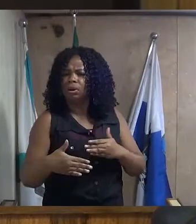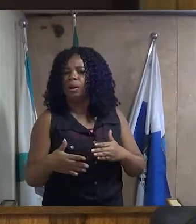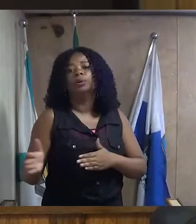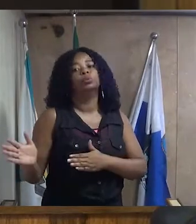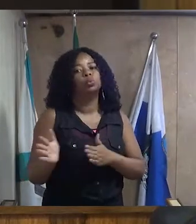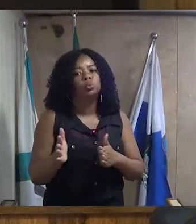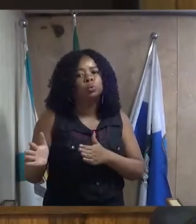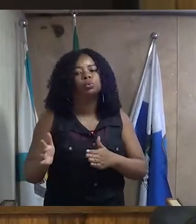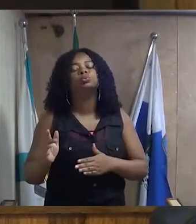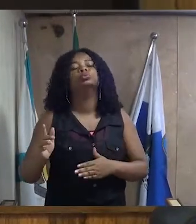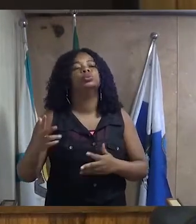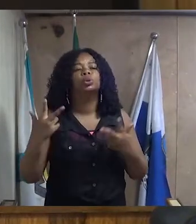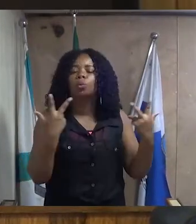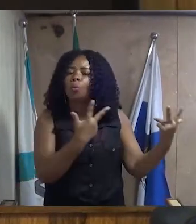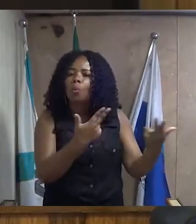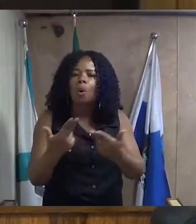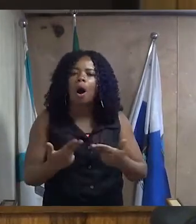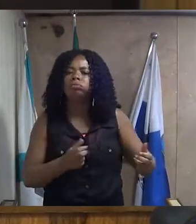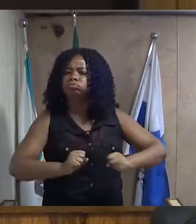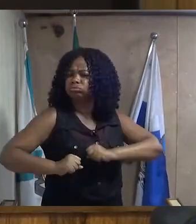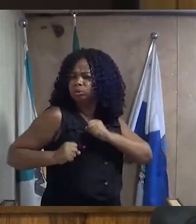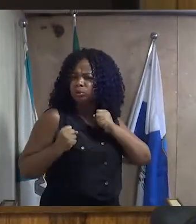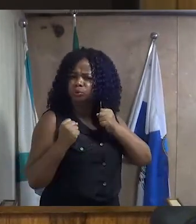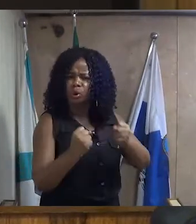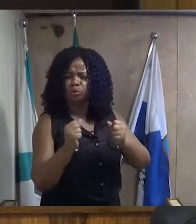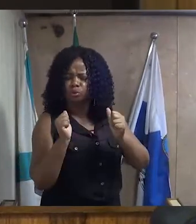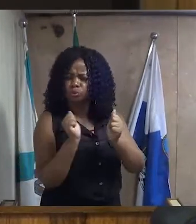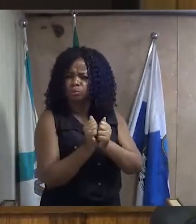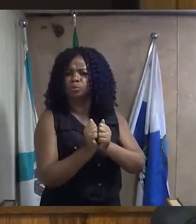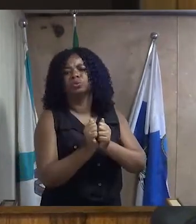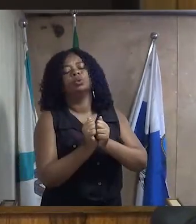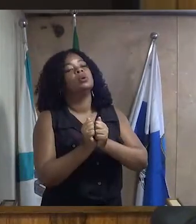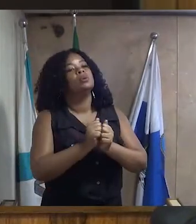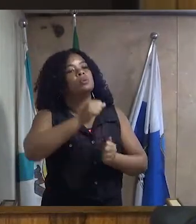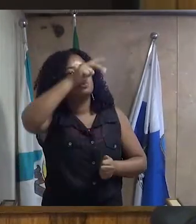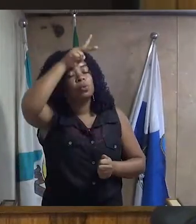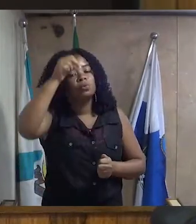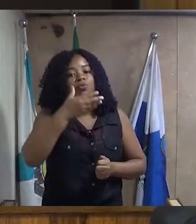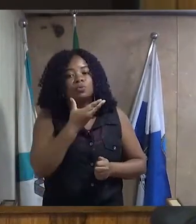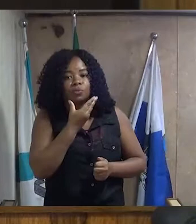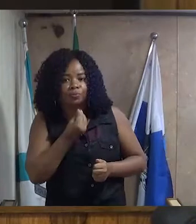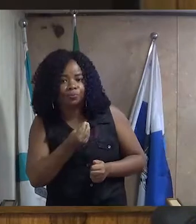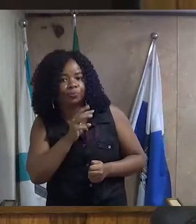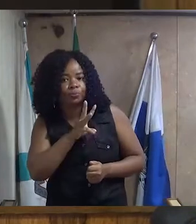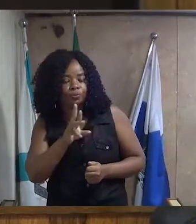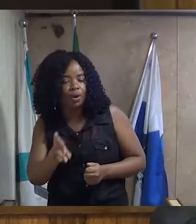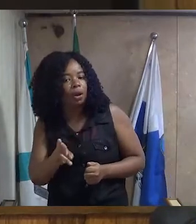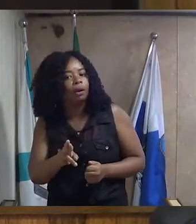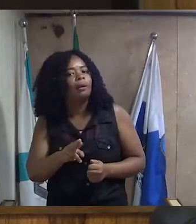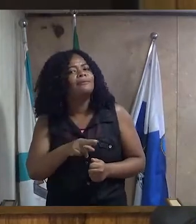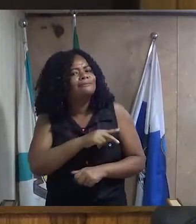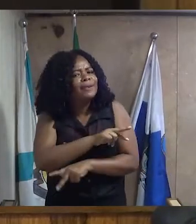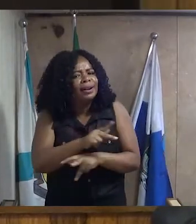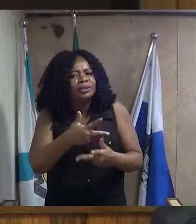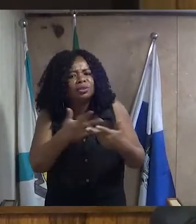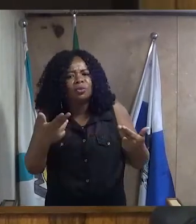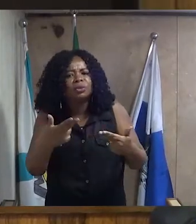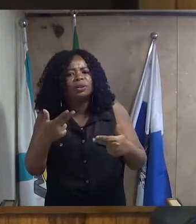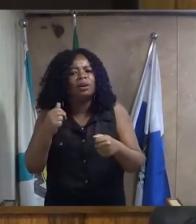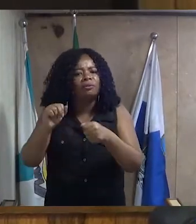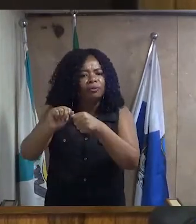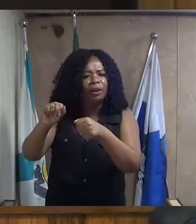pegada, junto com o prefeito Washington Reis, porque muito foi feito pela nossa